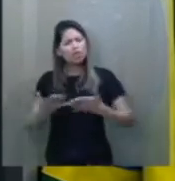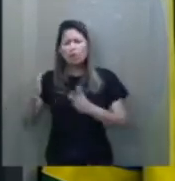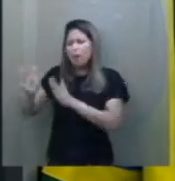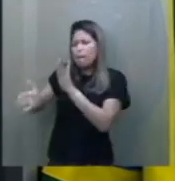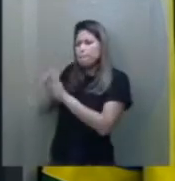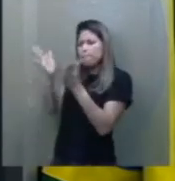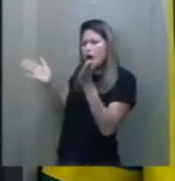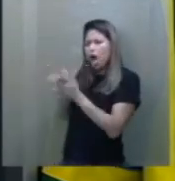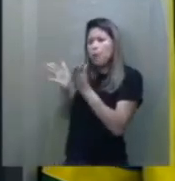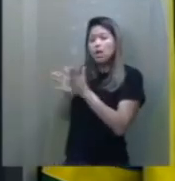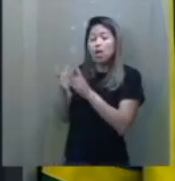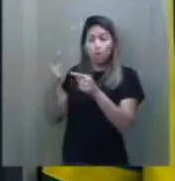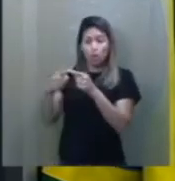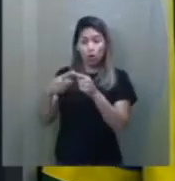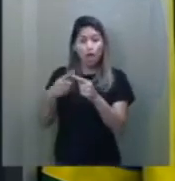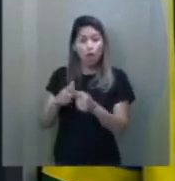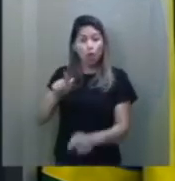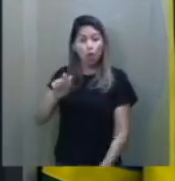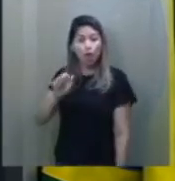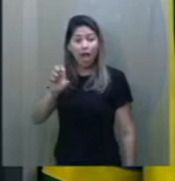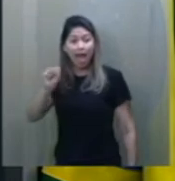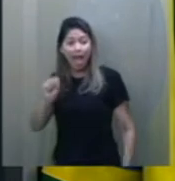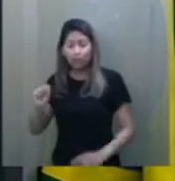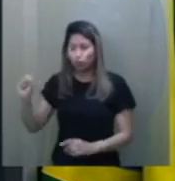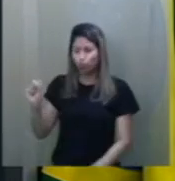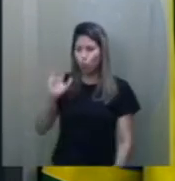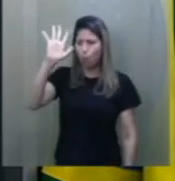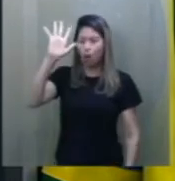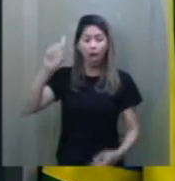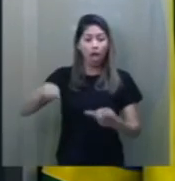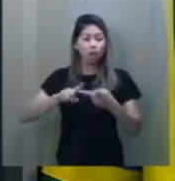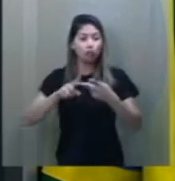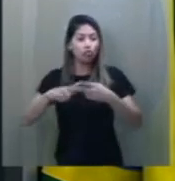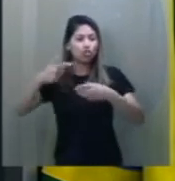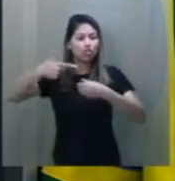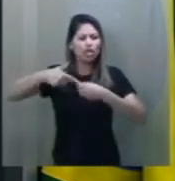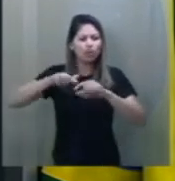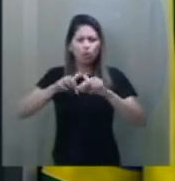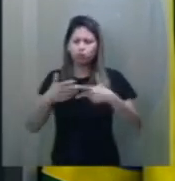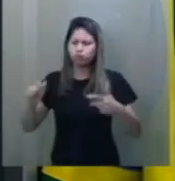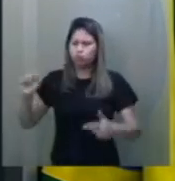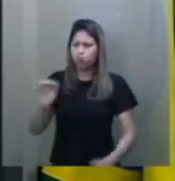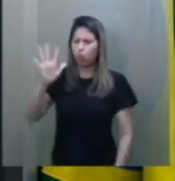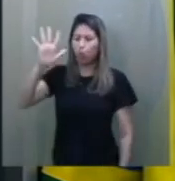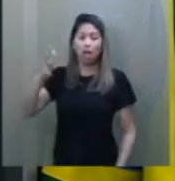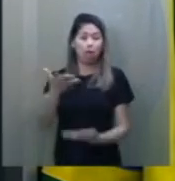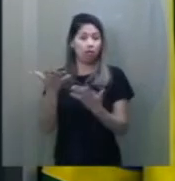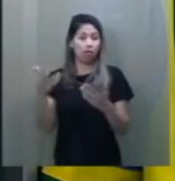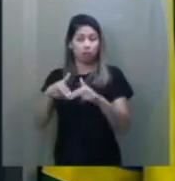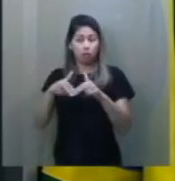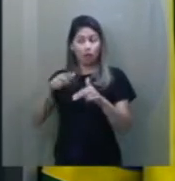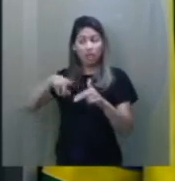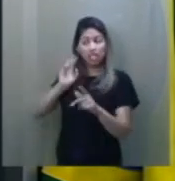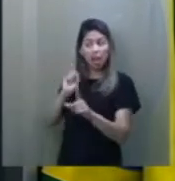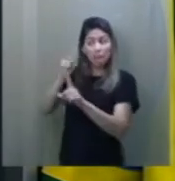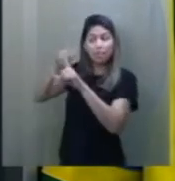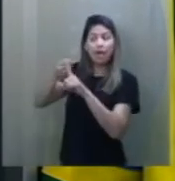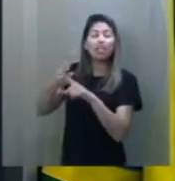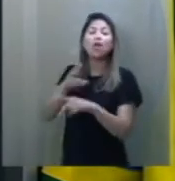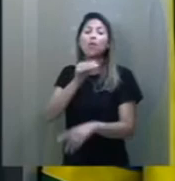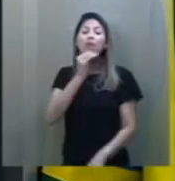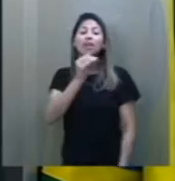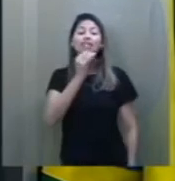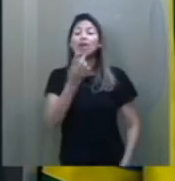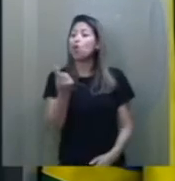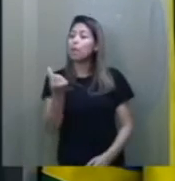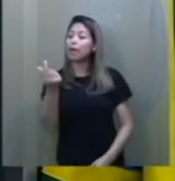preço do gás de cozinha está lá em cima, o preço do diesel está lá em cima, isso vai impactar, por exemplo, o custo dos